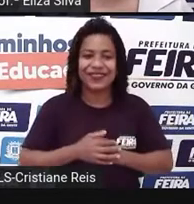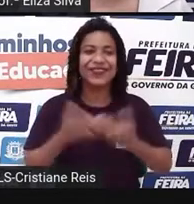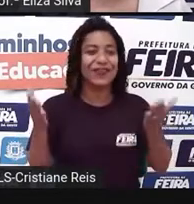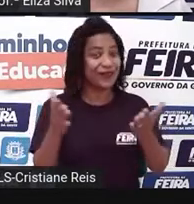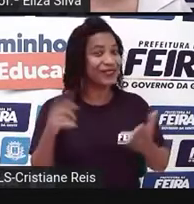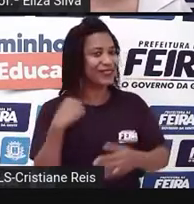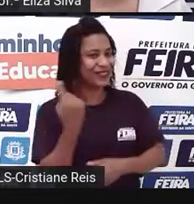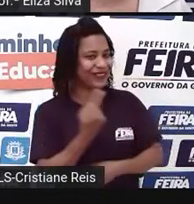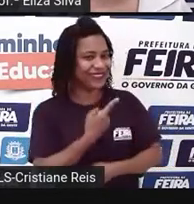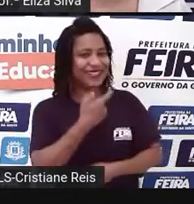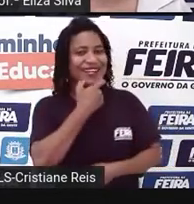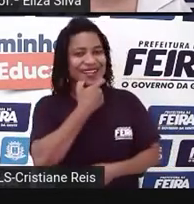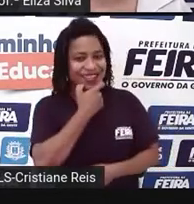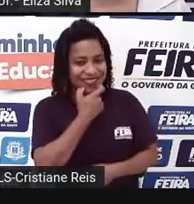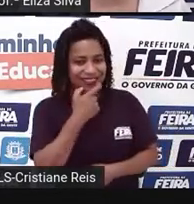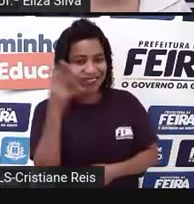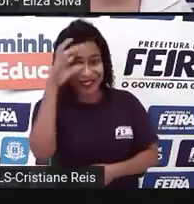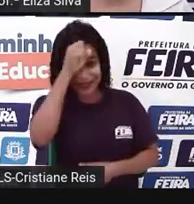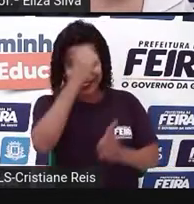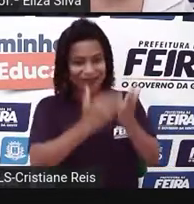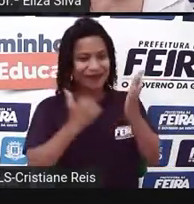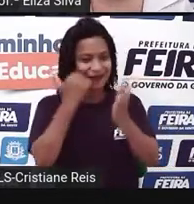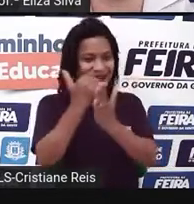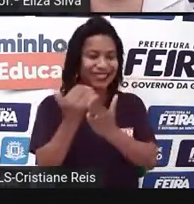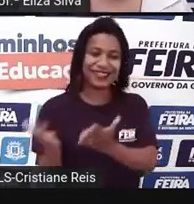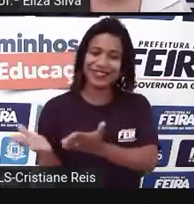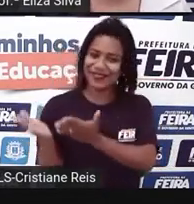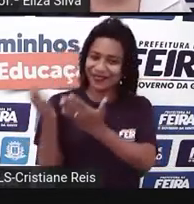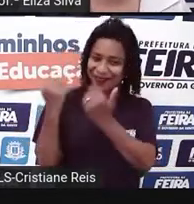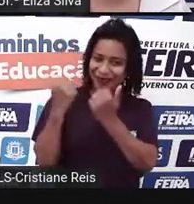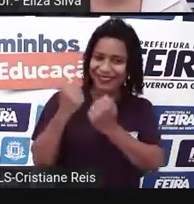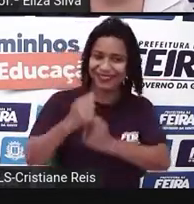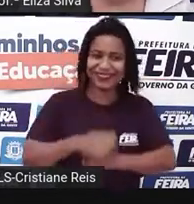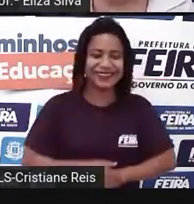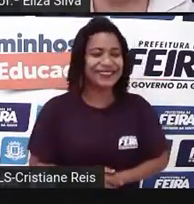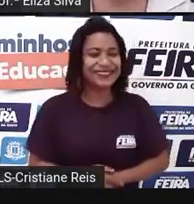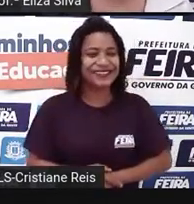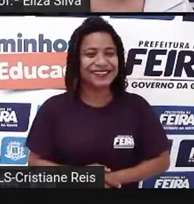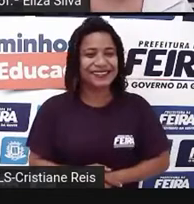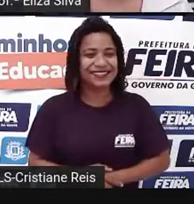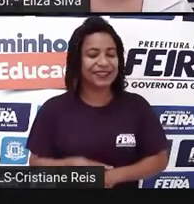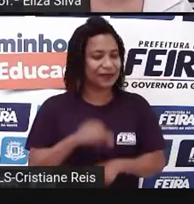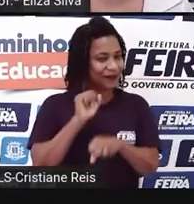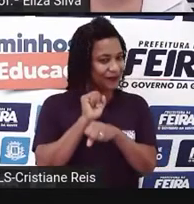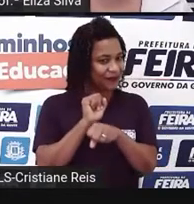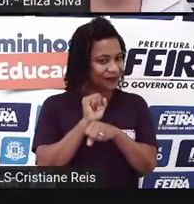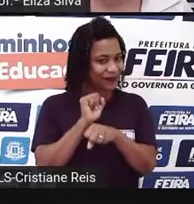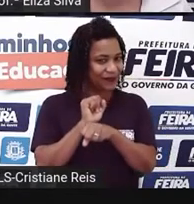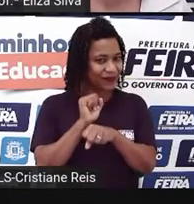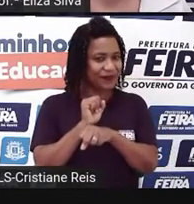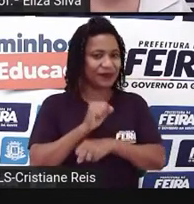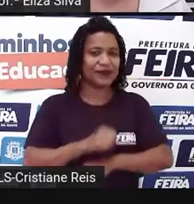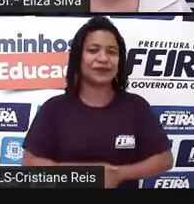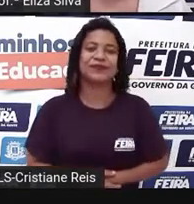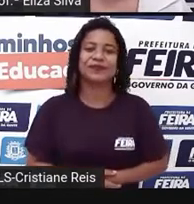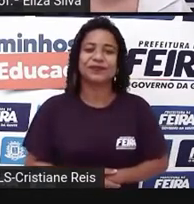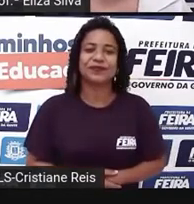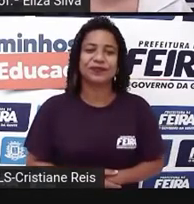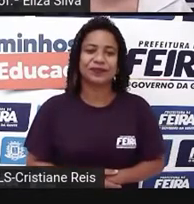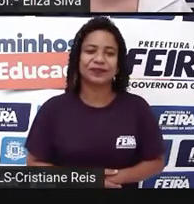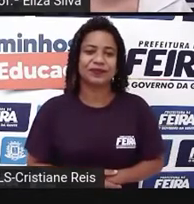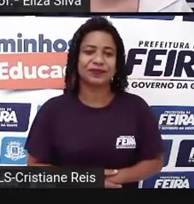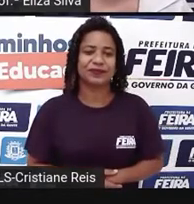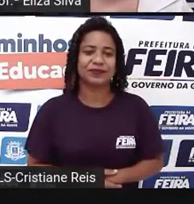de inglês, ok? Let's go. Just a moment, please. Só um minutinho, por favor.